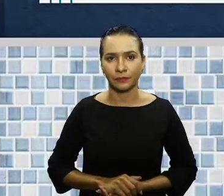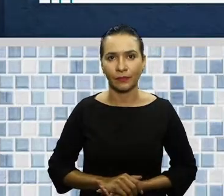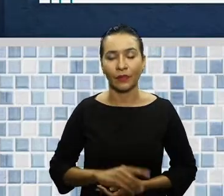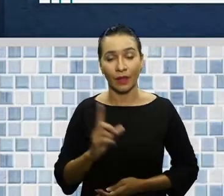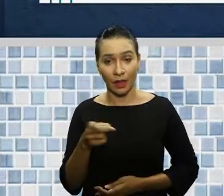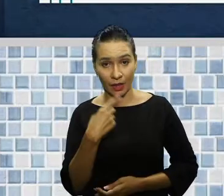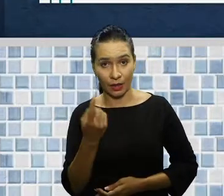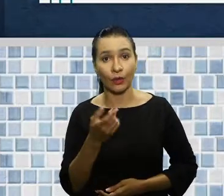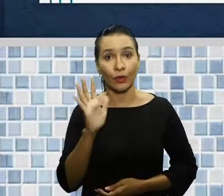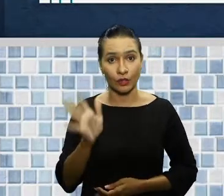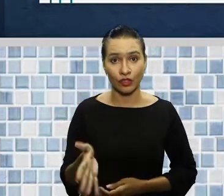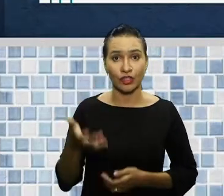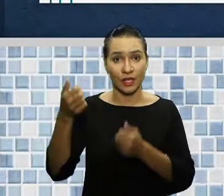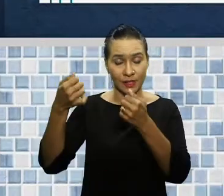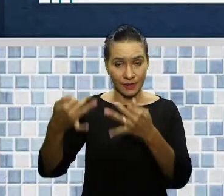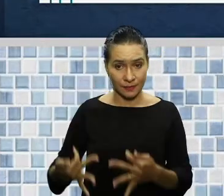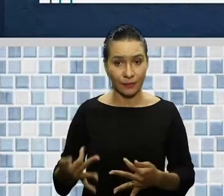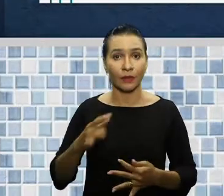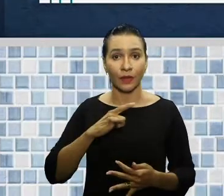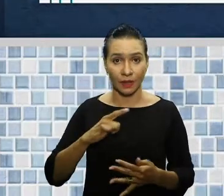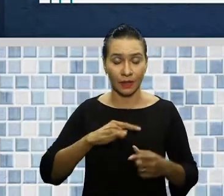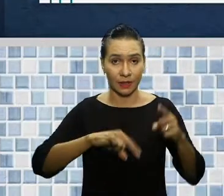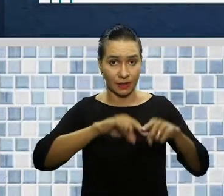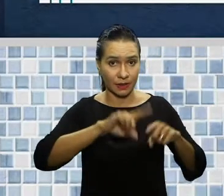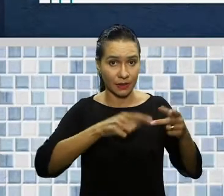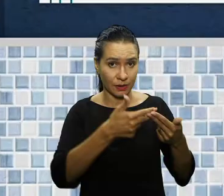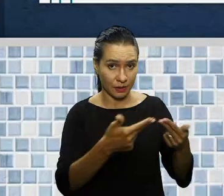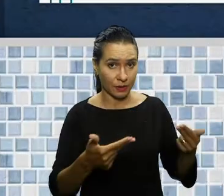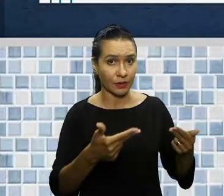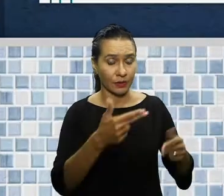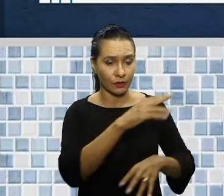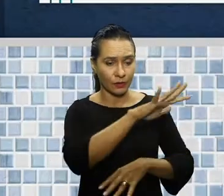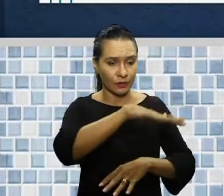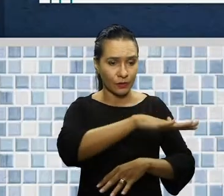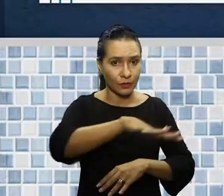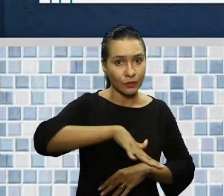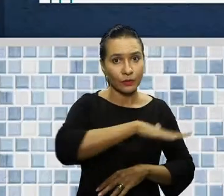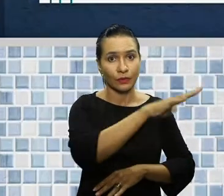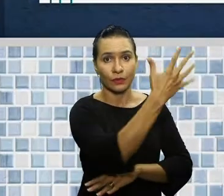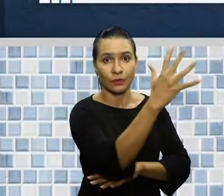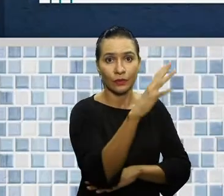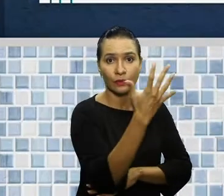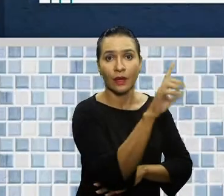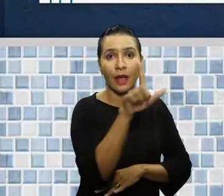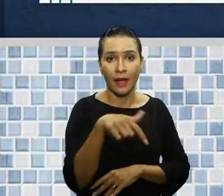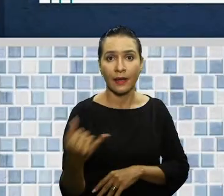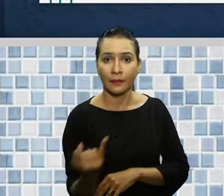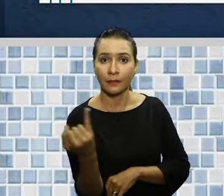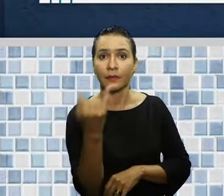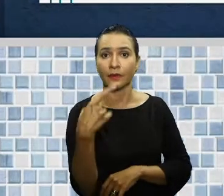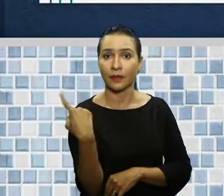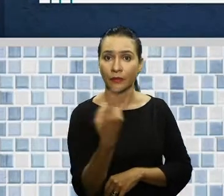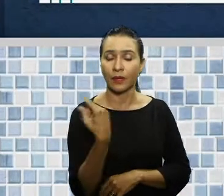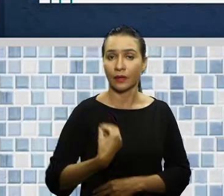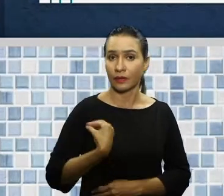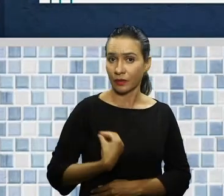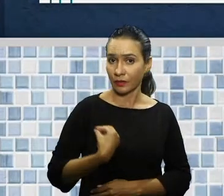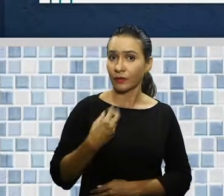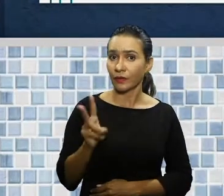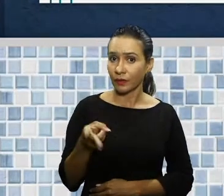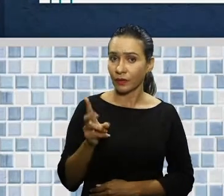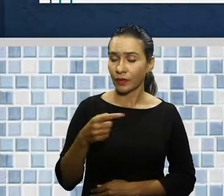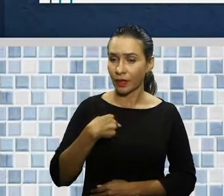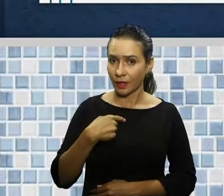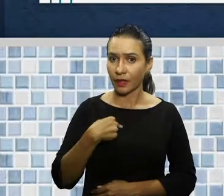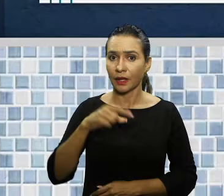os recursos disponíveis no ambiente, eles são importantes para a nossa sobrevivência, eu faço uma reflexão junto